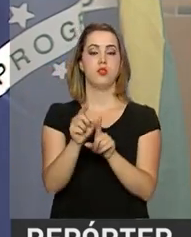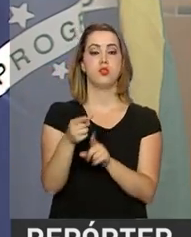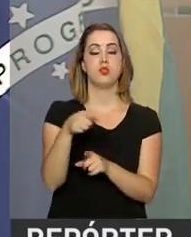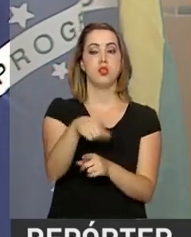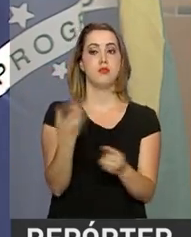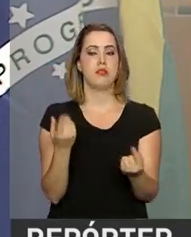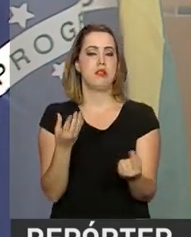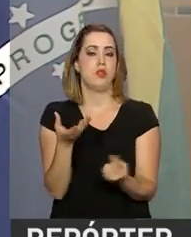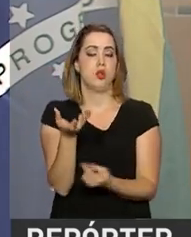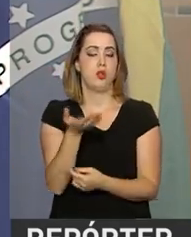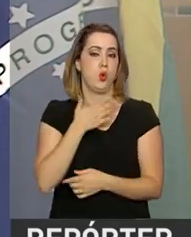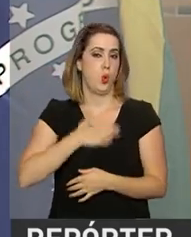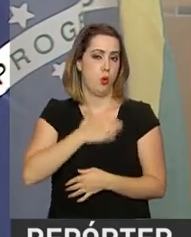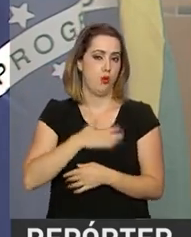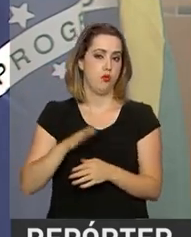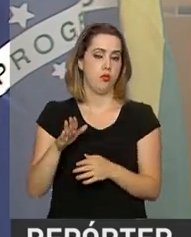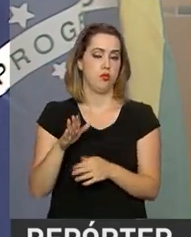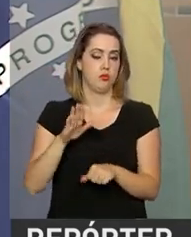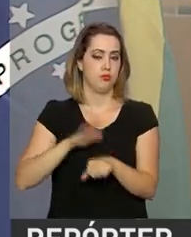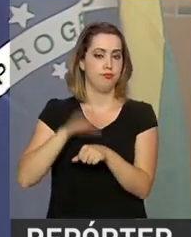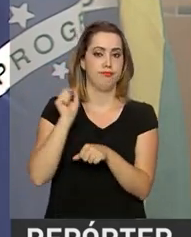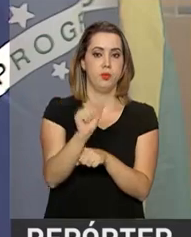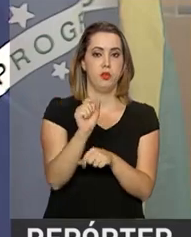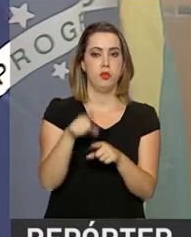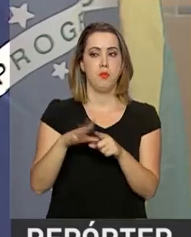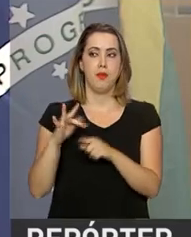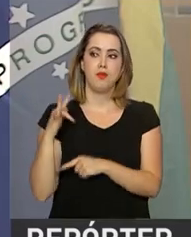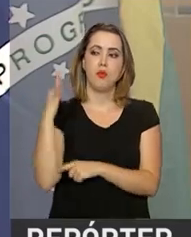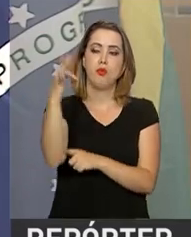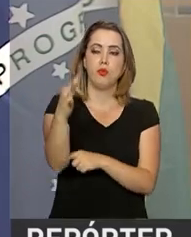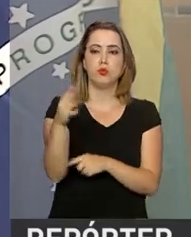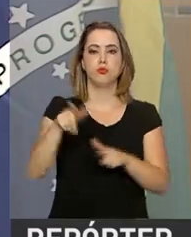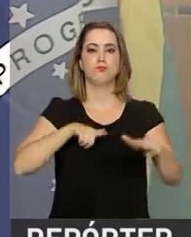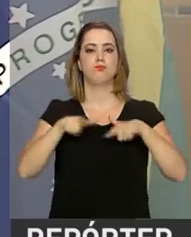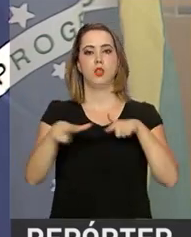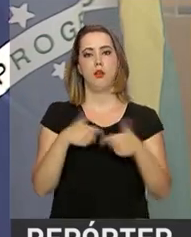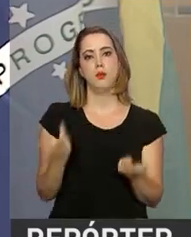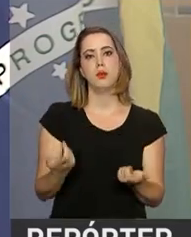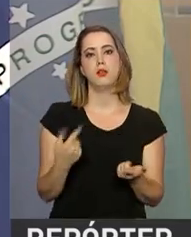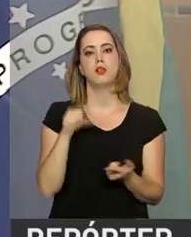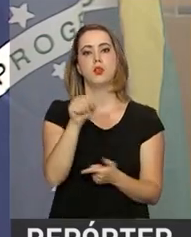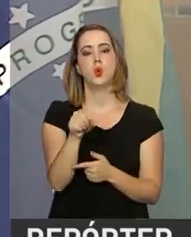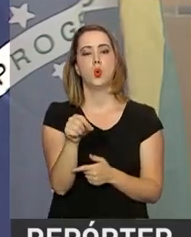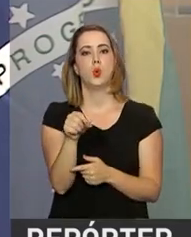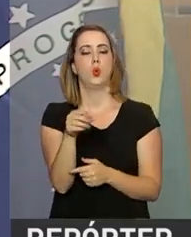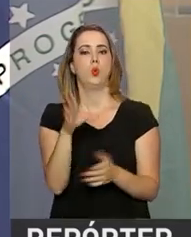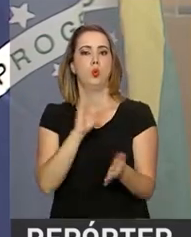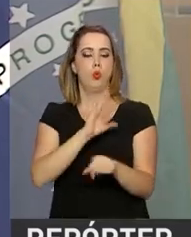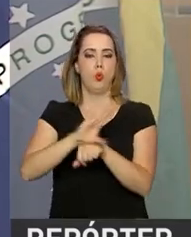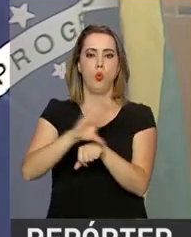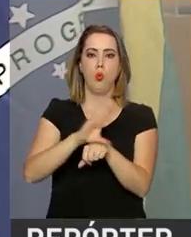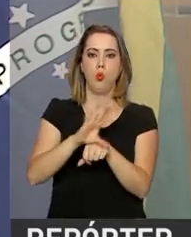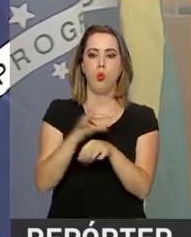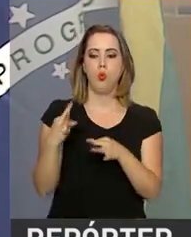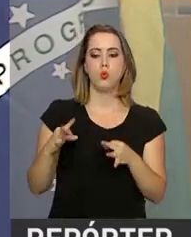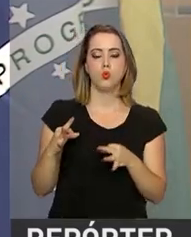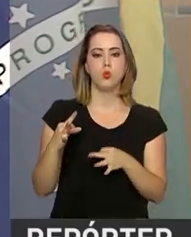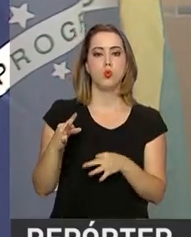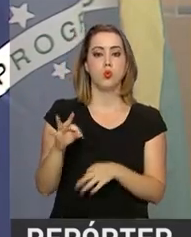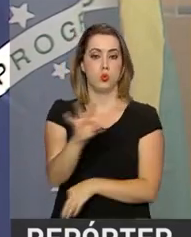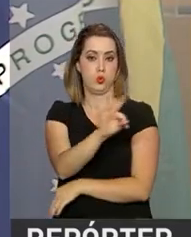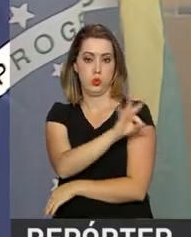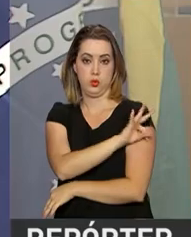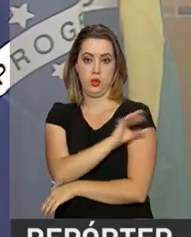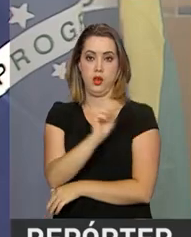mais próximas daquilo que ele quer em termos de futuro profissional seja por um curso técnico profissionalizante ou